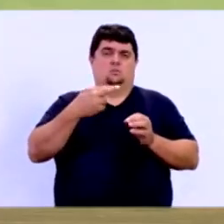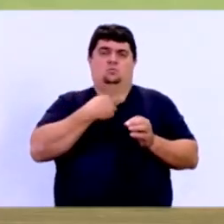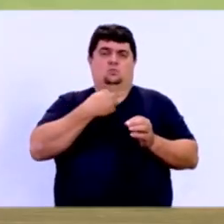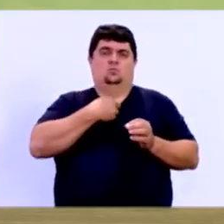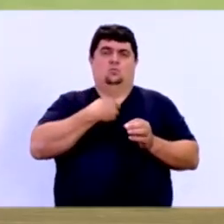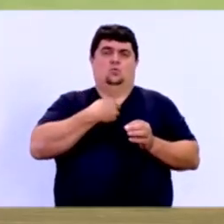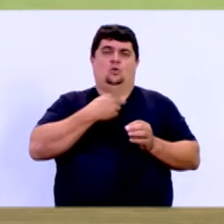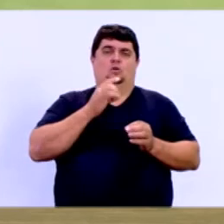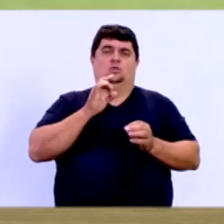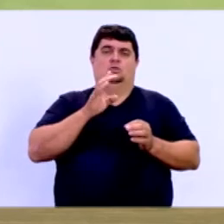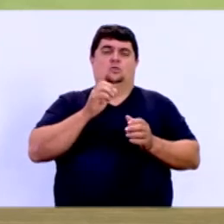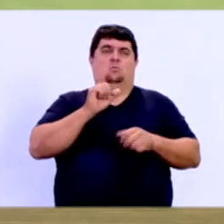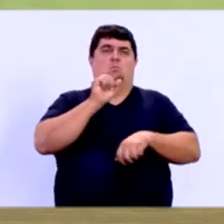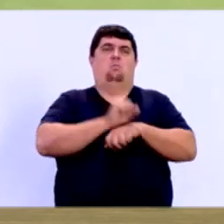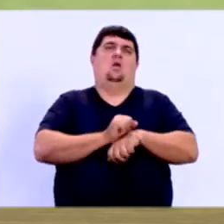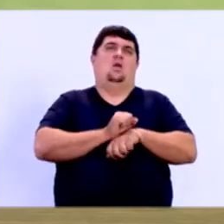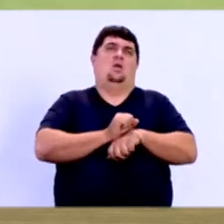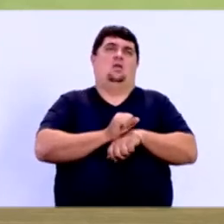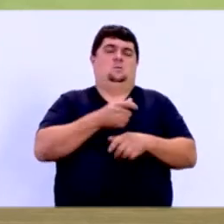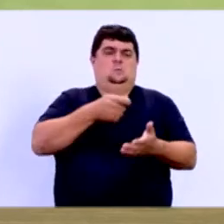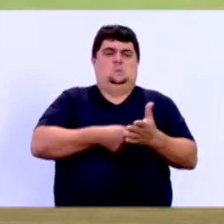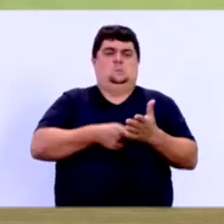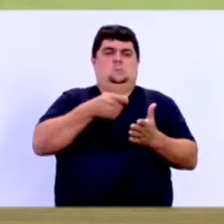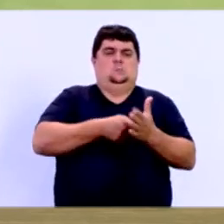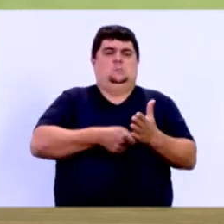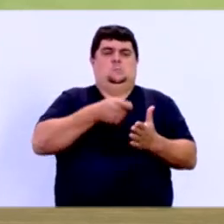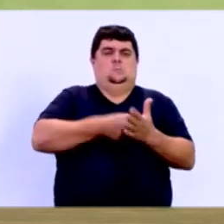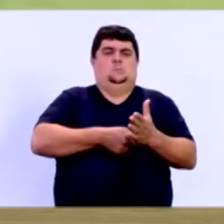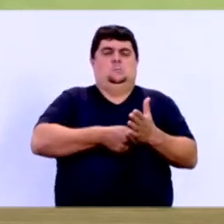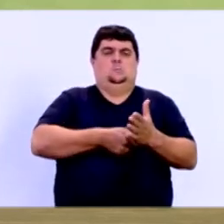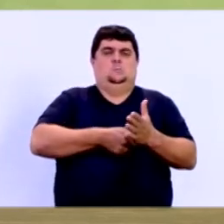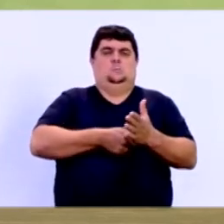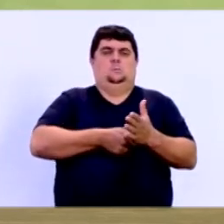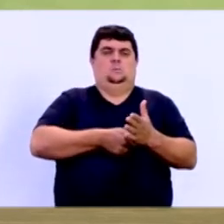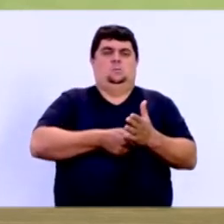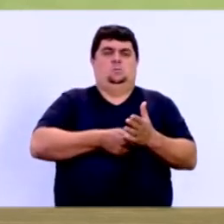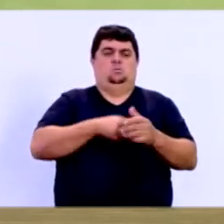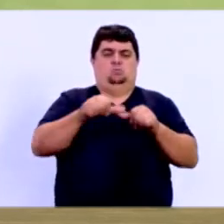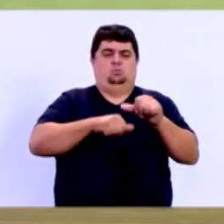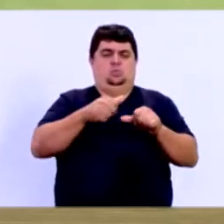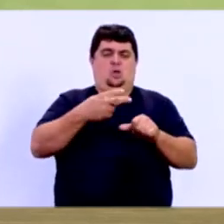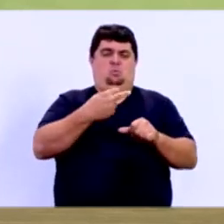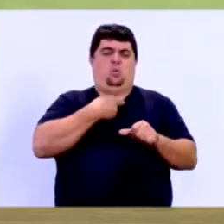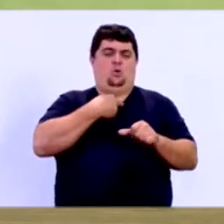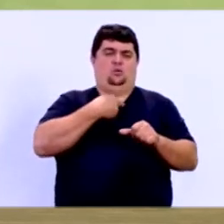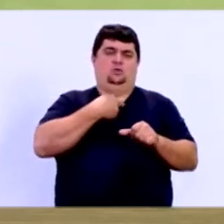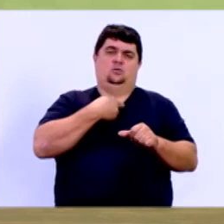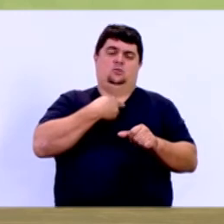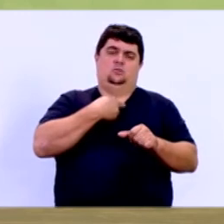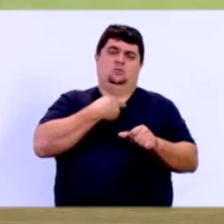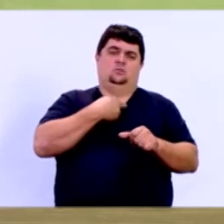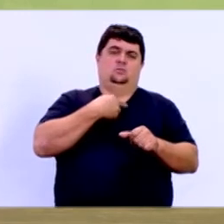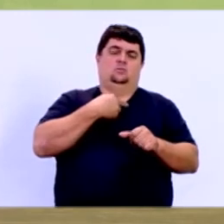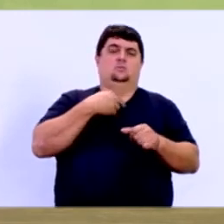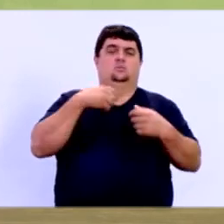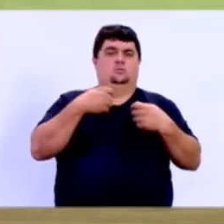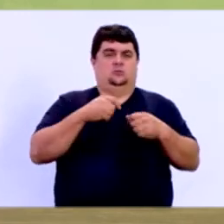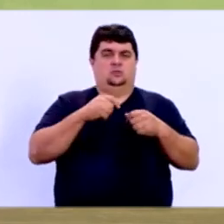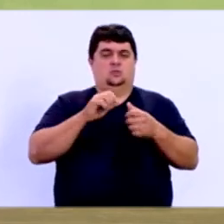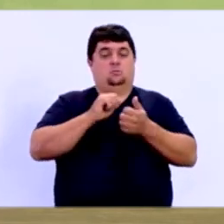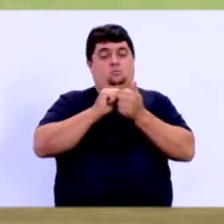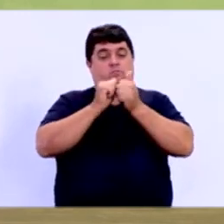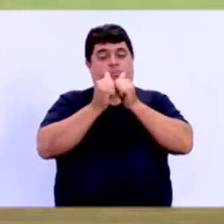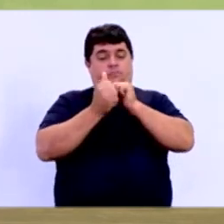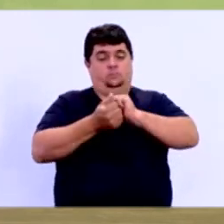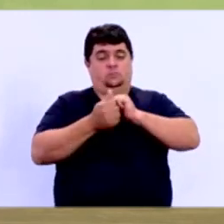ser visto como uma coisa tão rígida a ponto de enrijecer a organização, de que ela não possa se adaptar às mudanças que